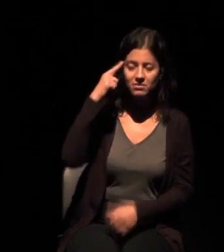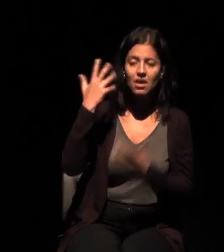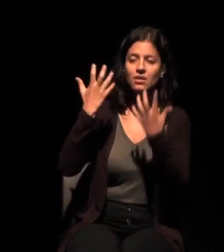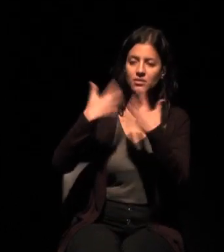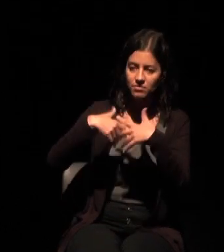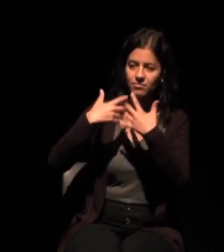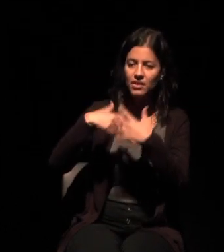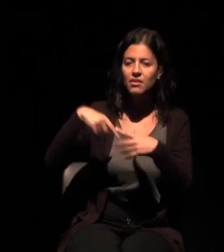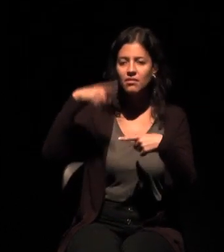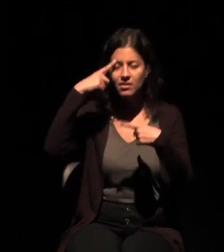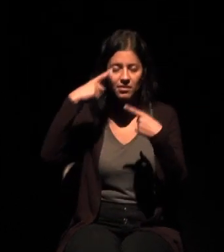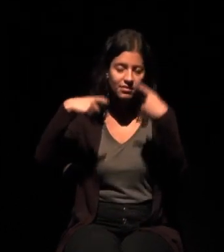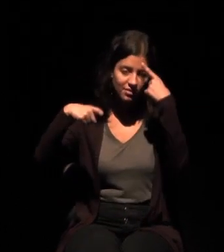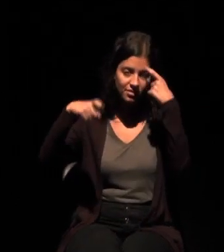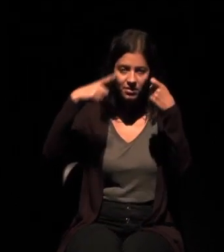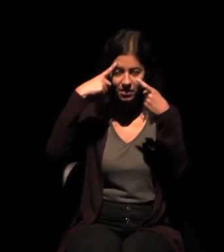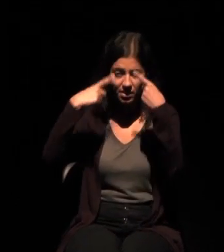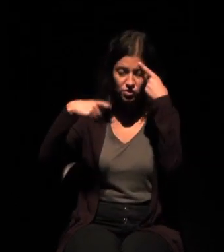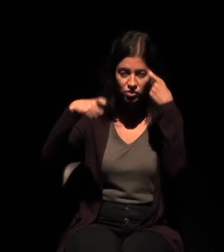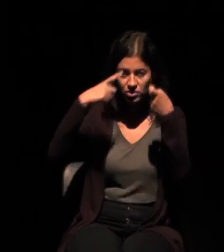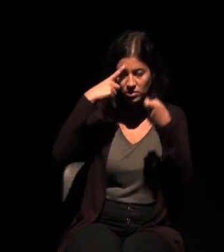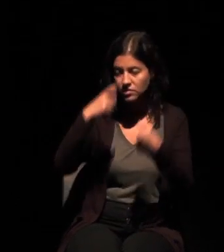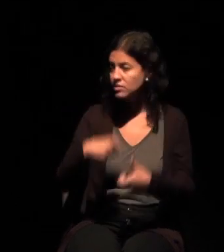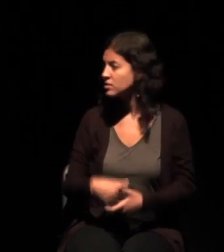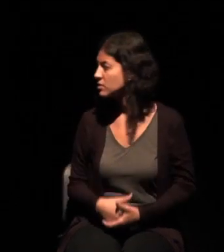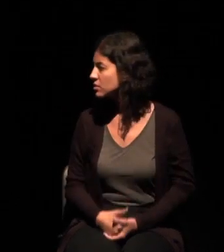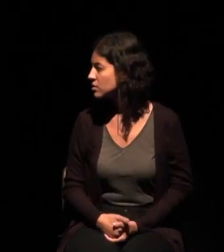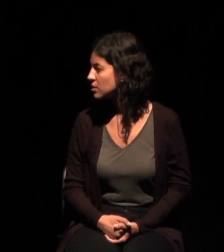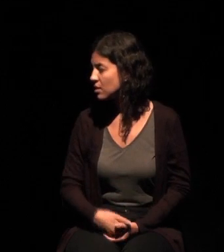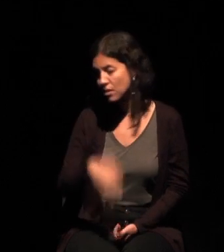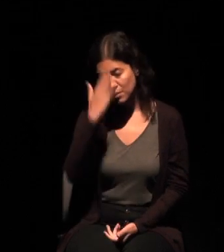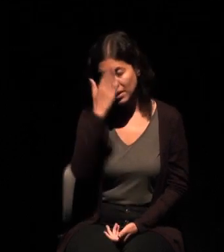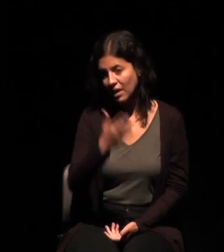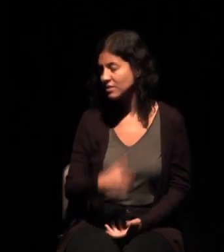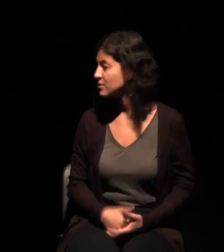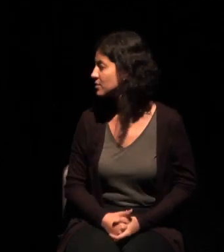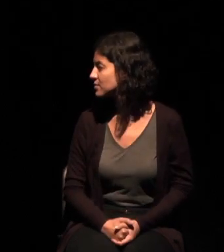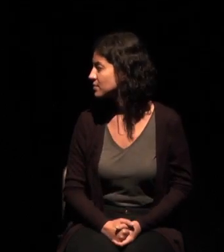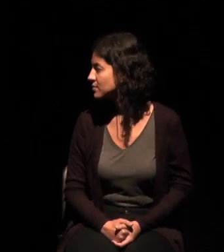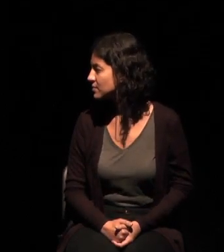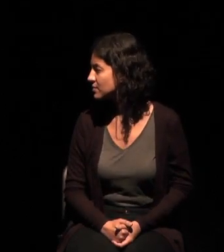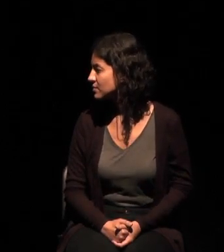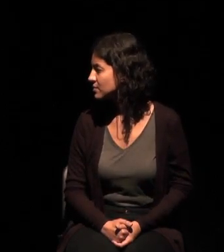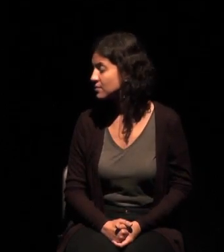criativo com os tesouros muito obrigada